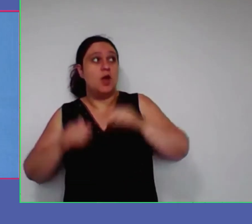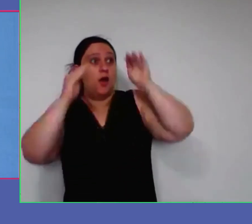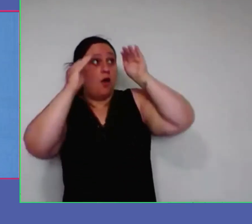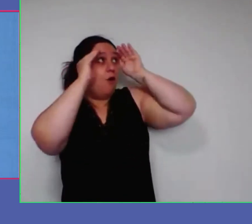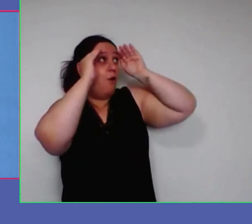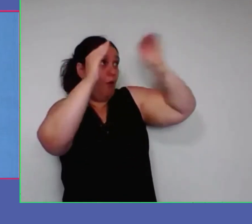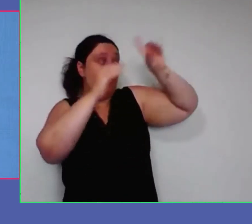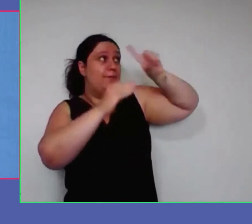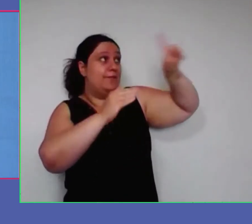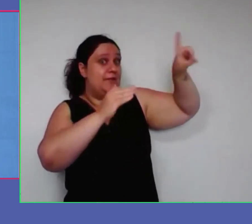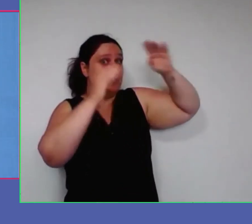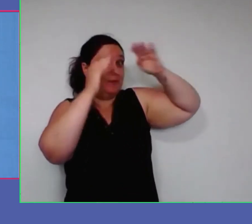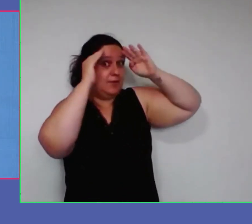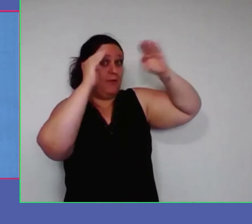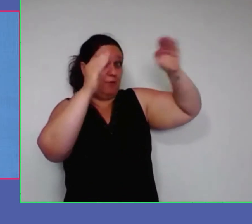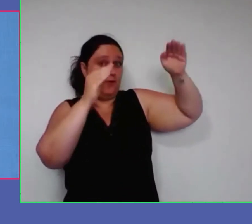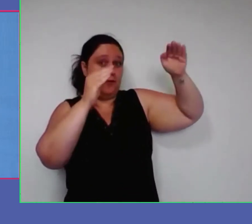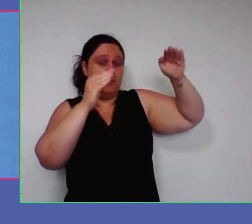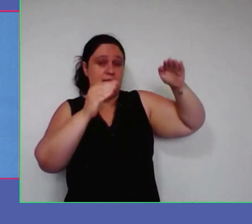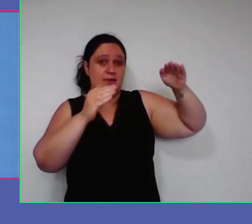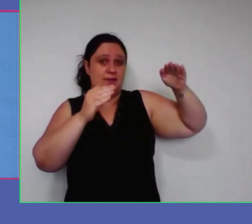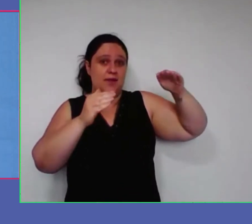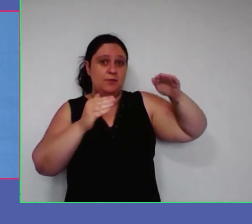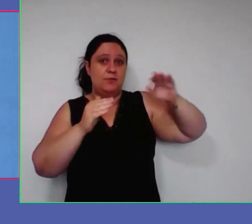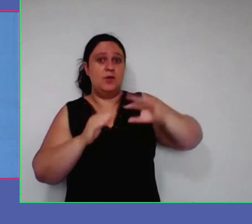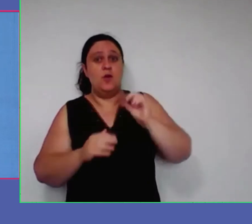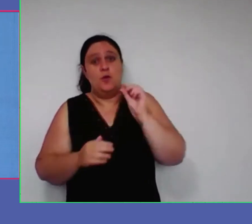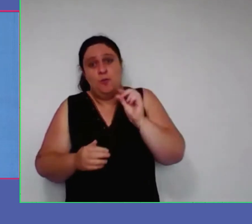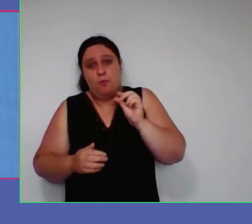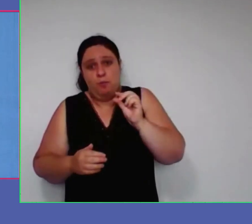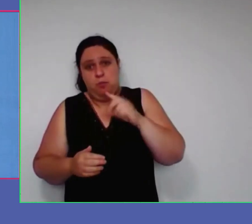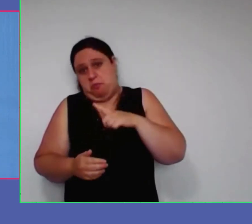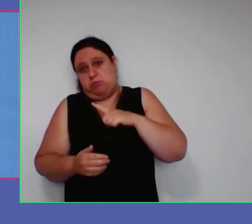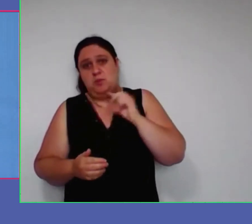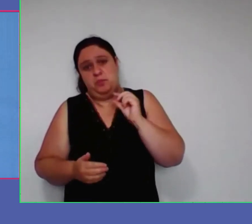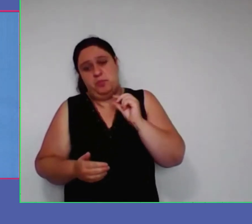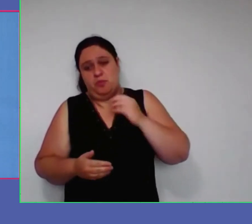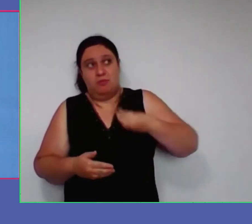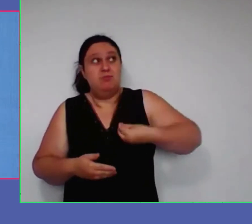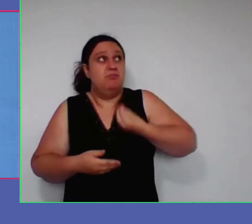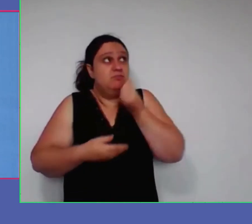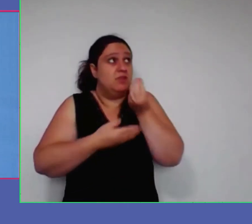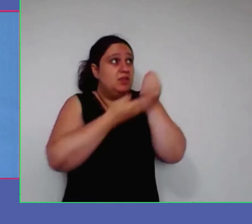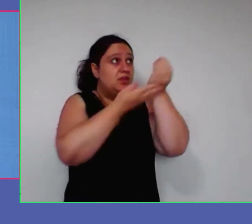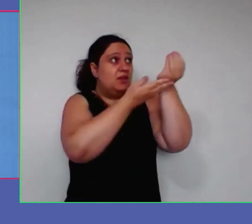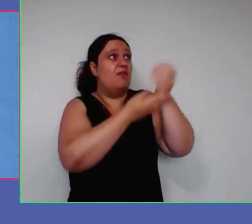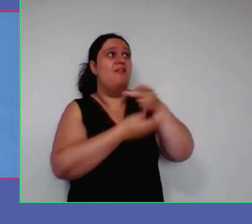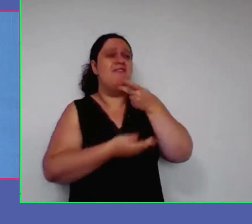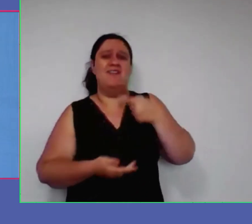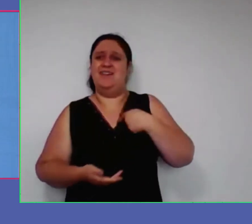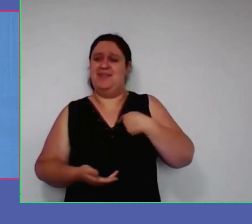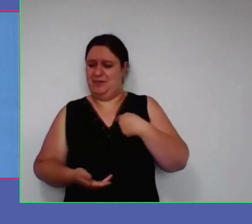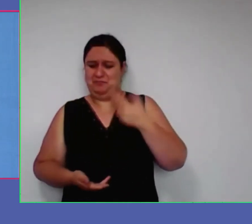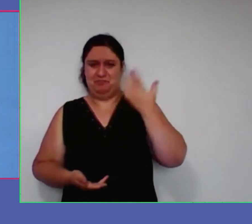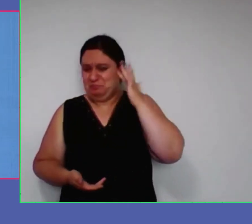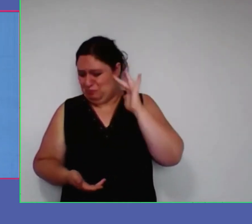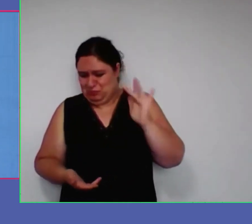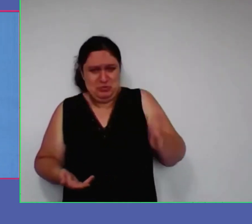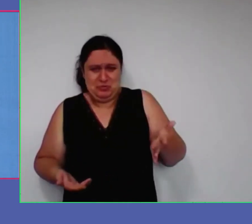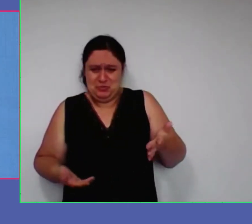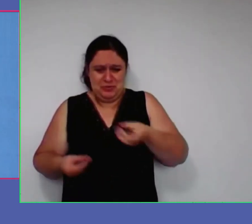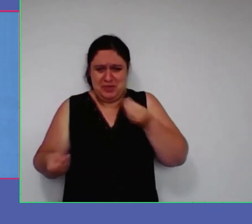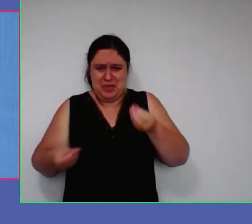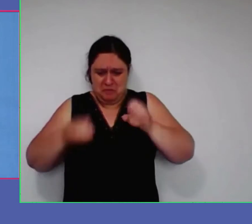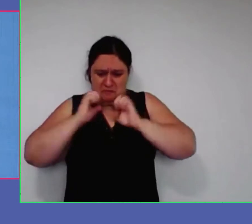para o Senhor pouco que nós temos, você vai dizer: eu não sei pregar evangelho, eu não consigo pregar evangelho, não sei fazer